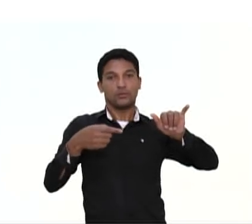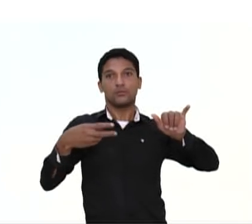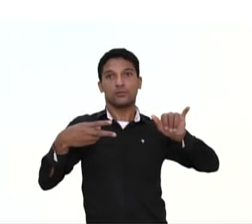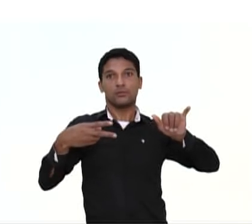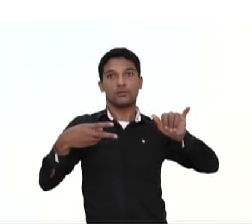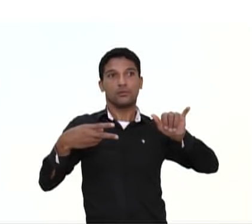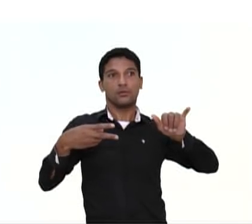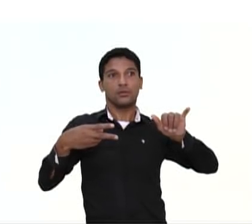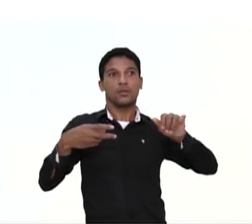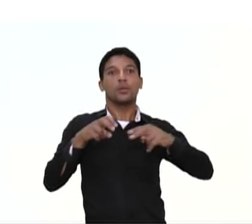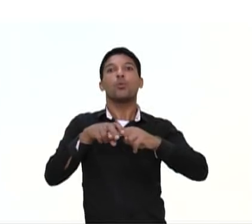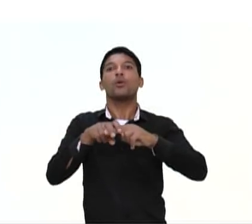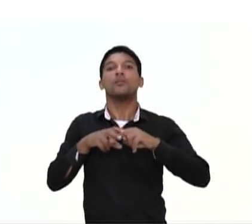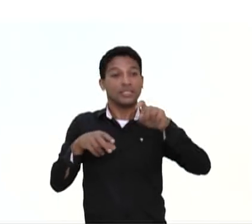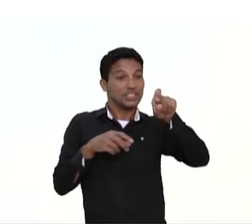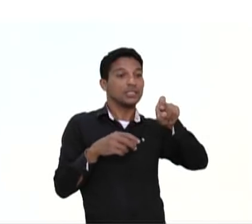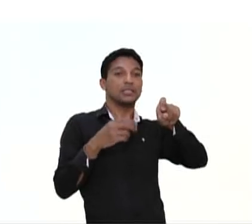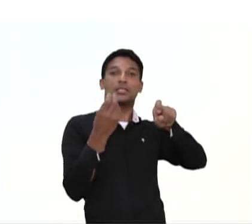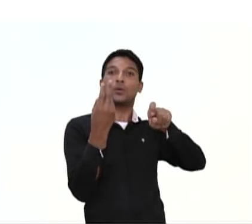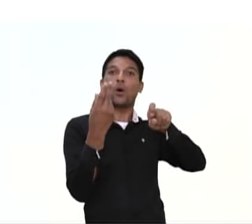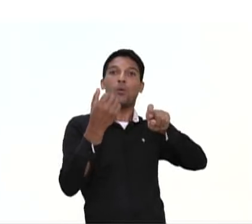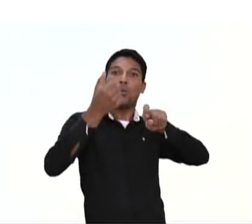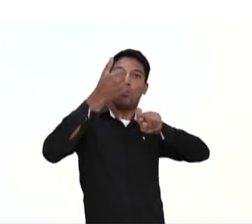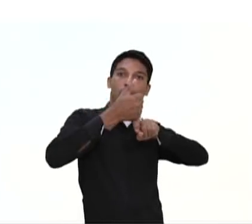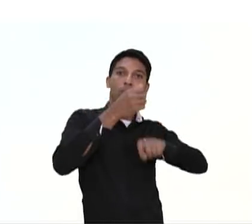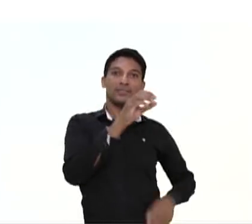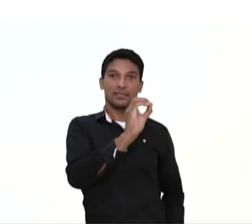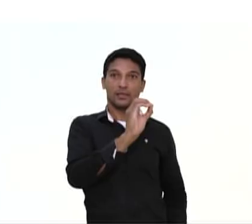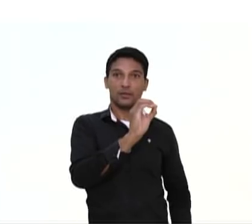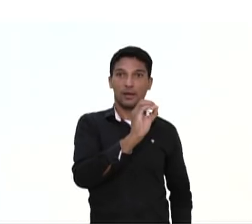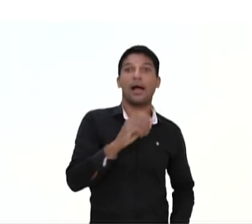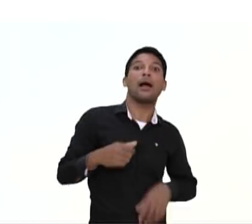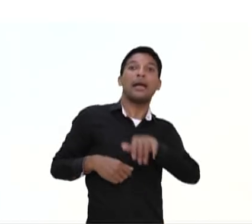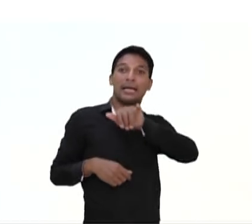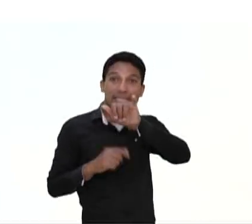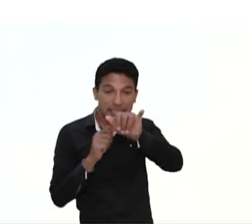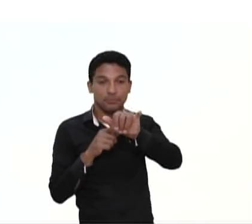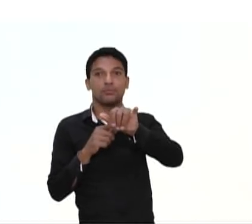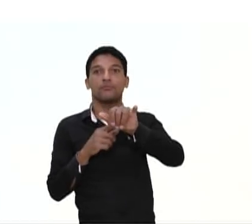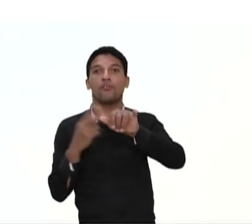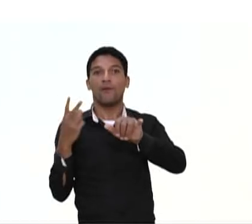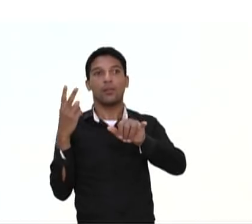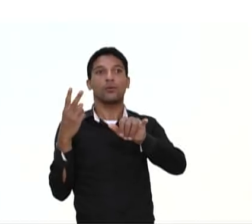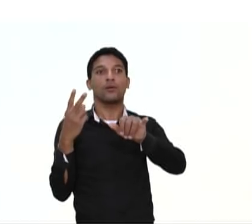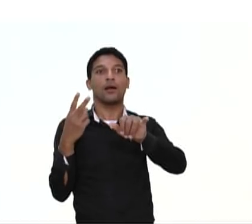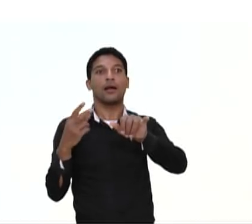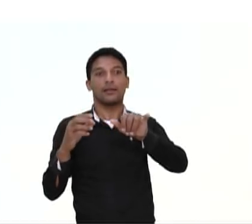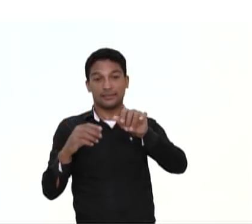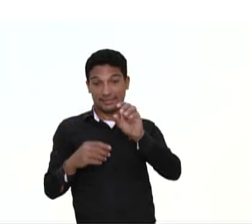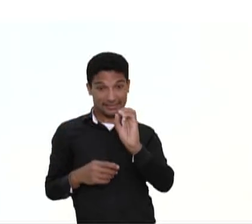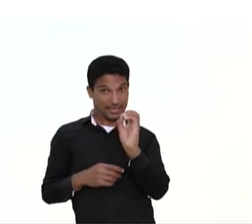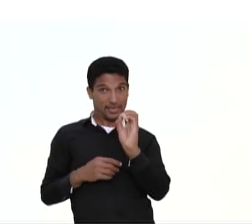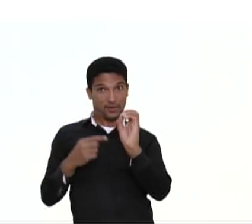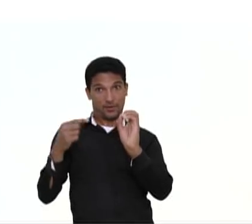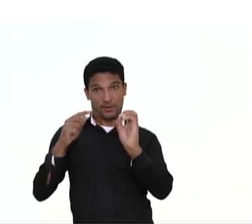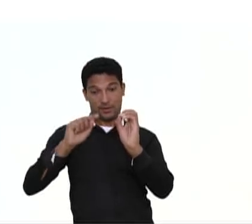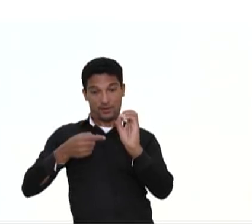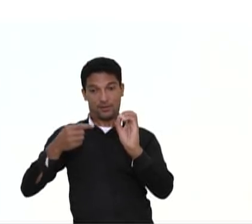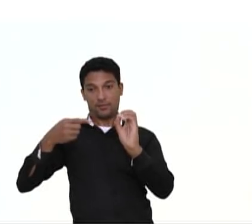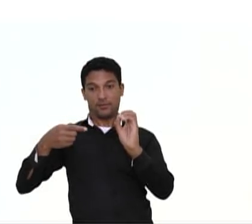a menos dois então quando x = 0 o ponto de interseção do gráfico é zero e menos dois